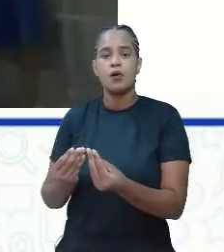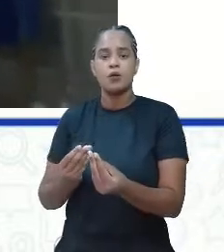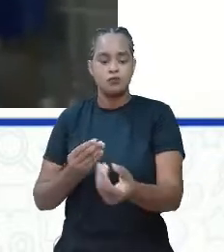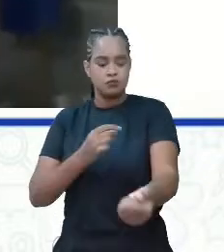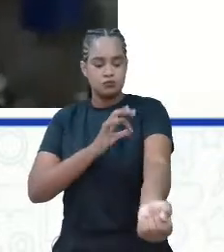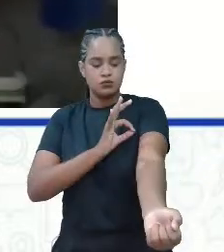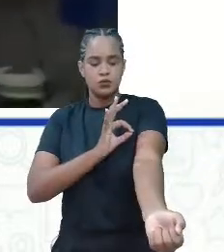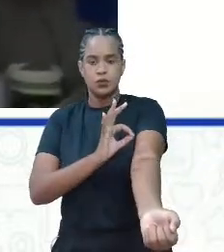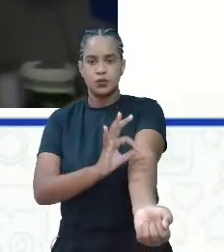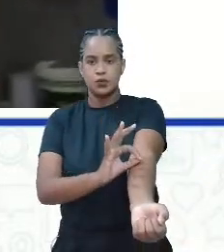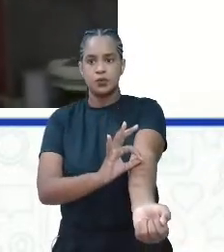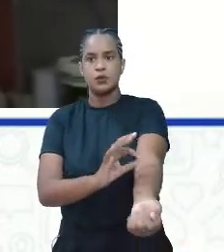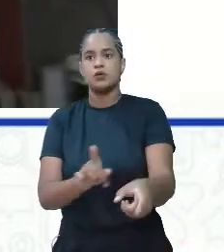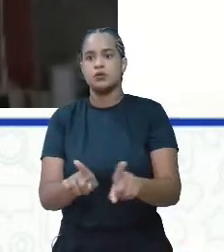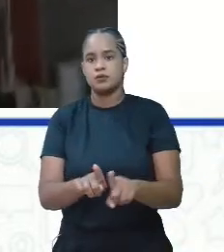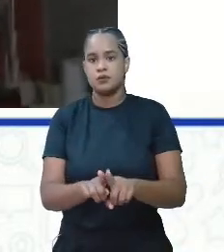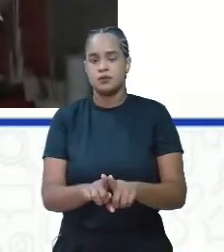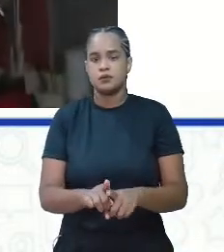executante.